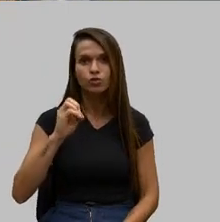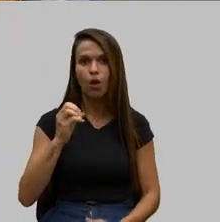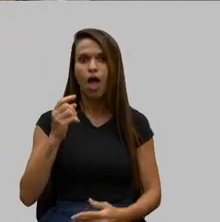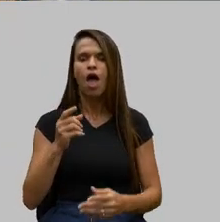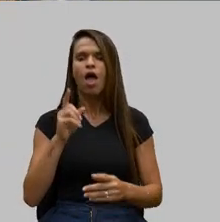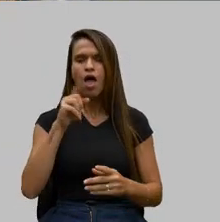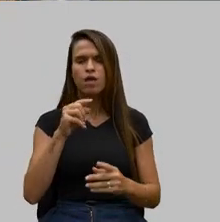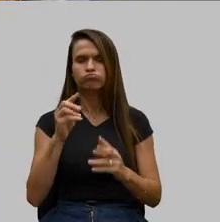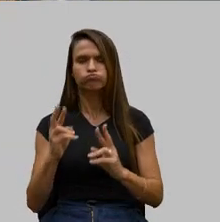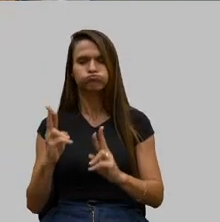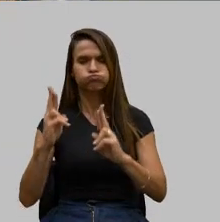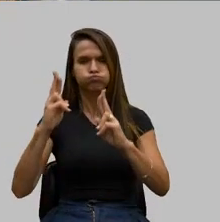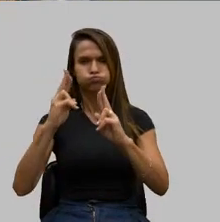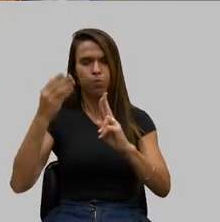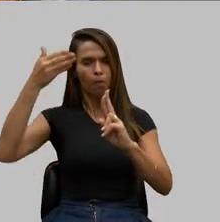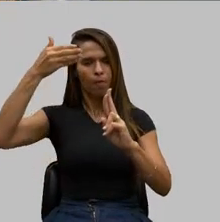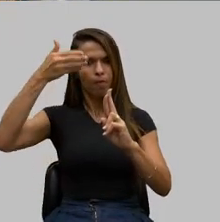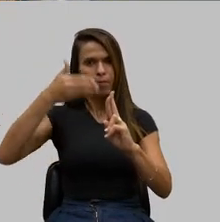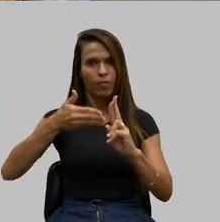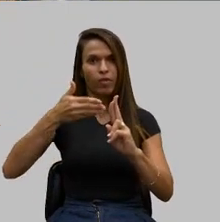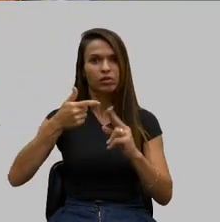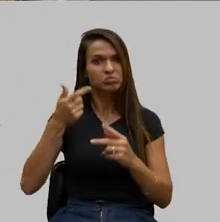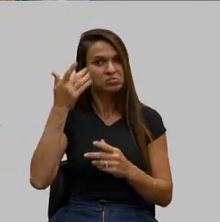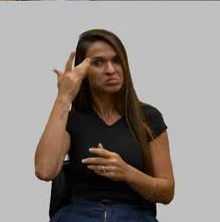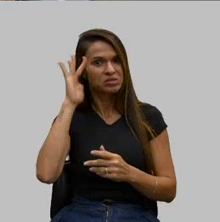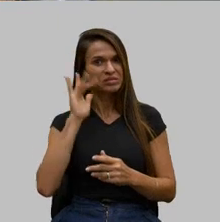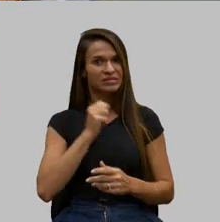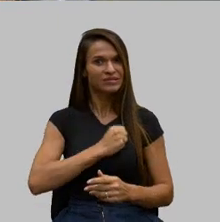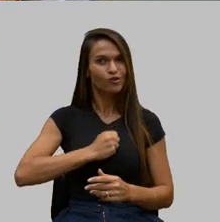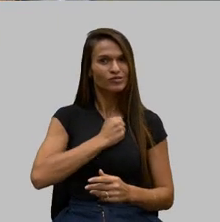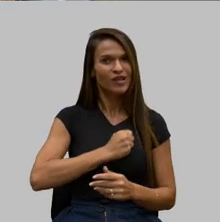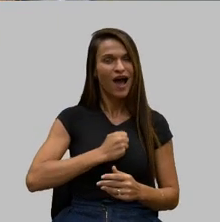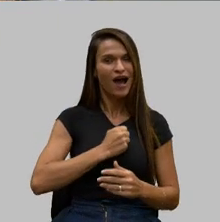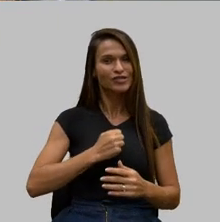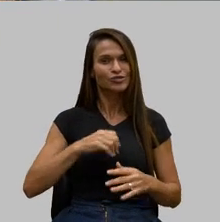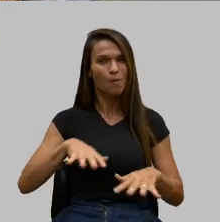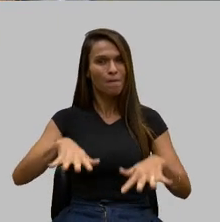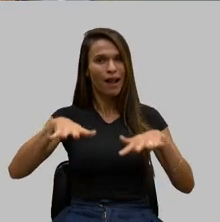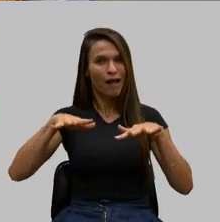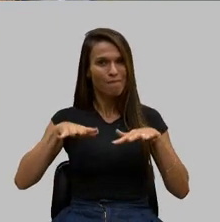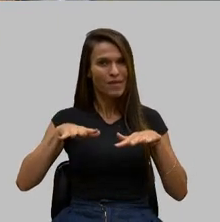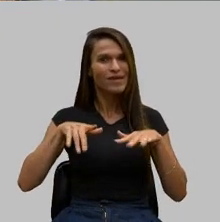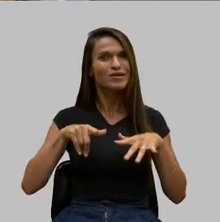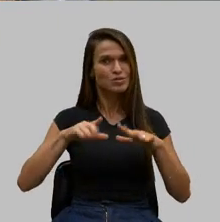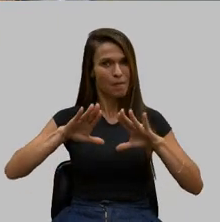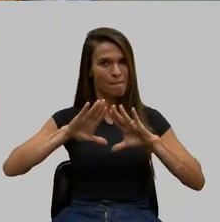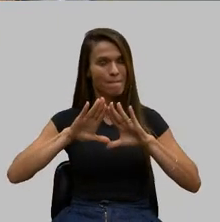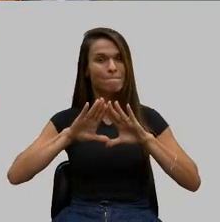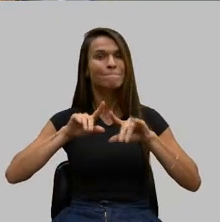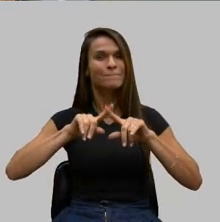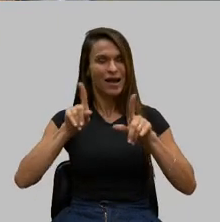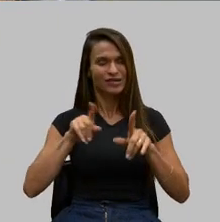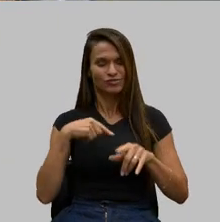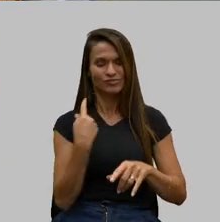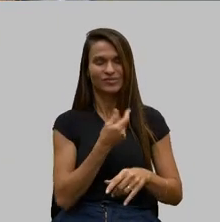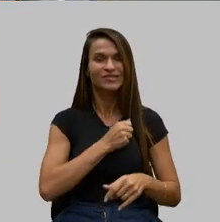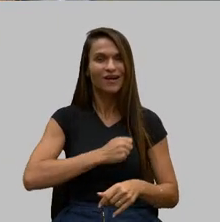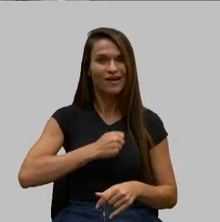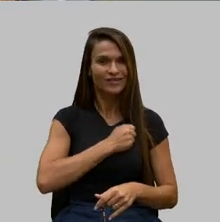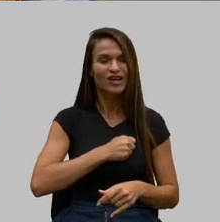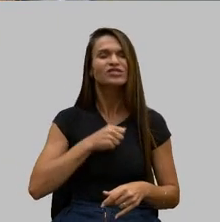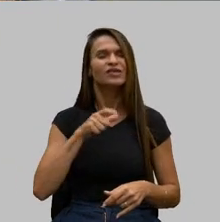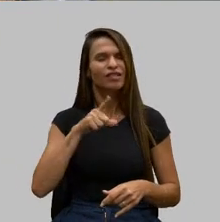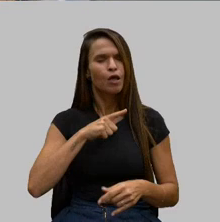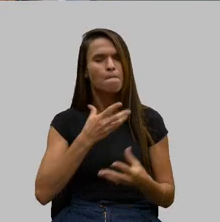liderança não sei se você tá com saudade do Parlamento prito mas o Parlamento tá com saudade de você Obrigado Com certeza você tem muito ainda a